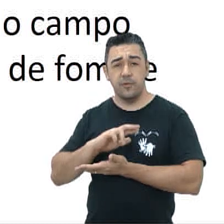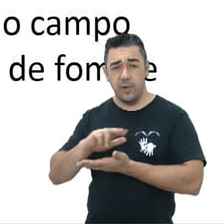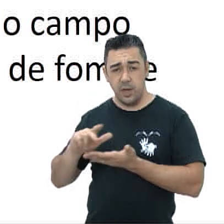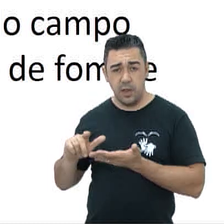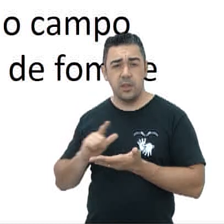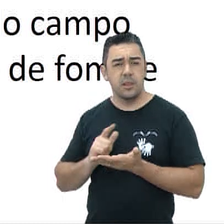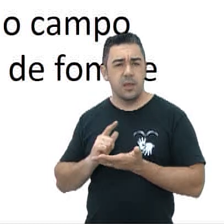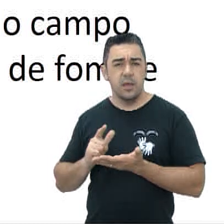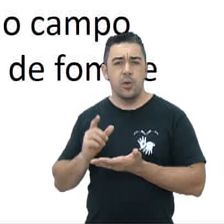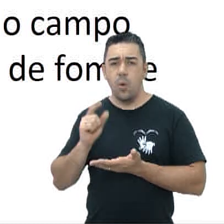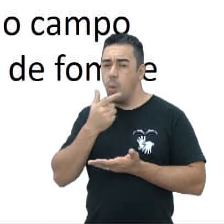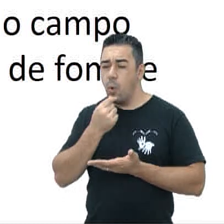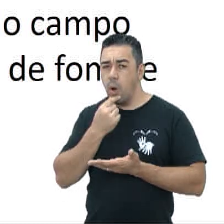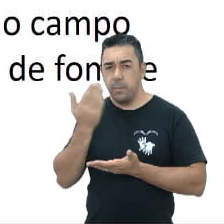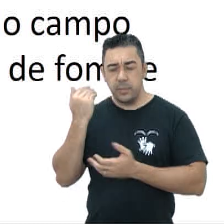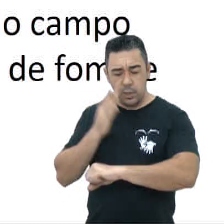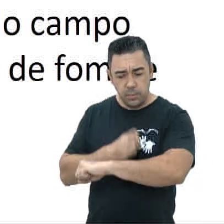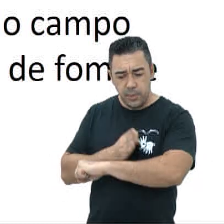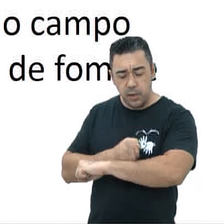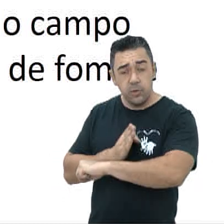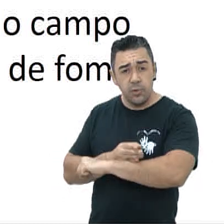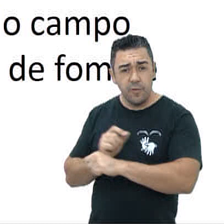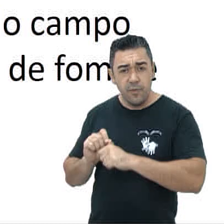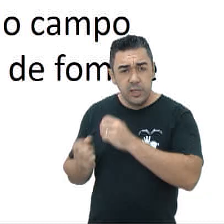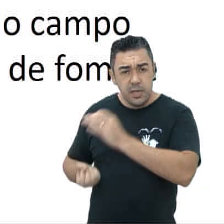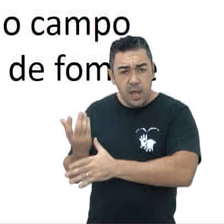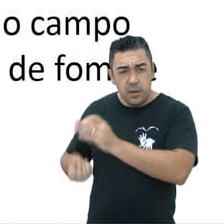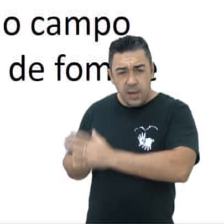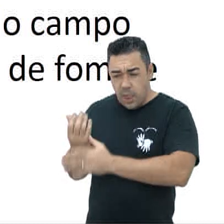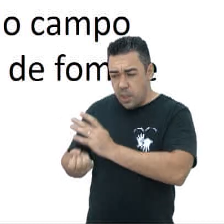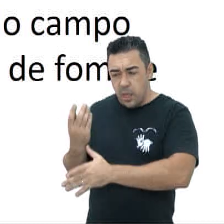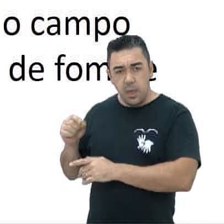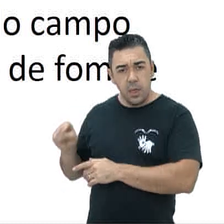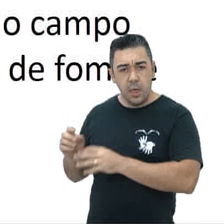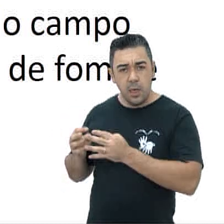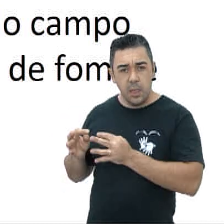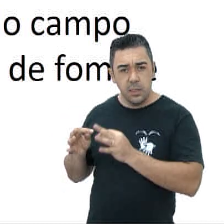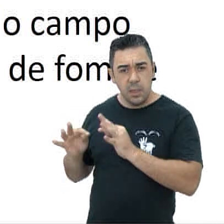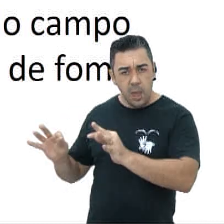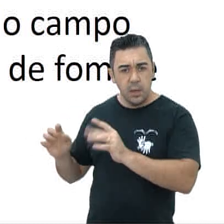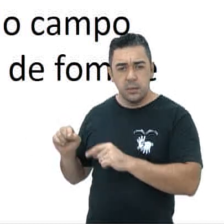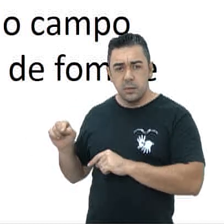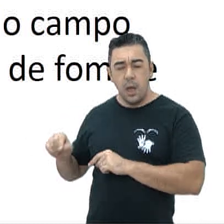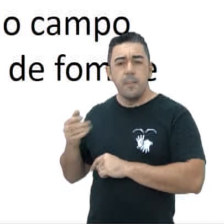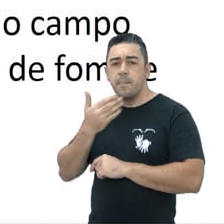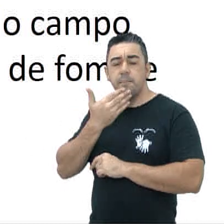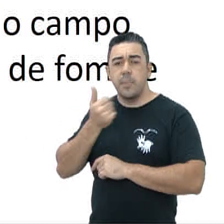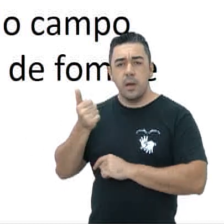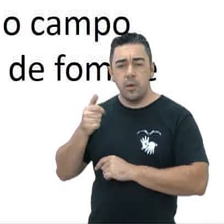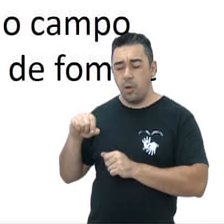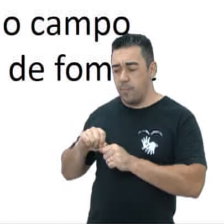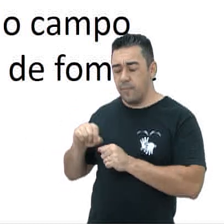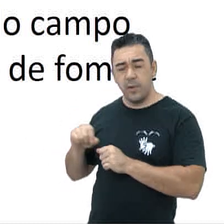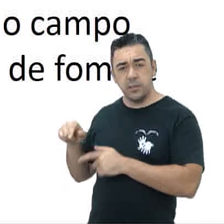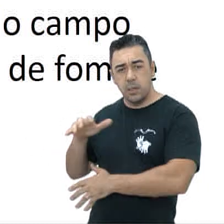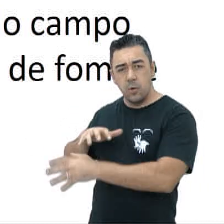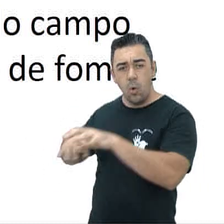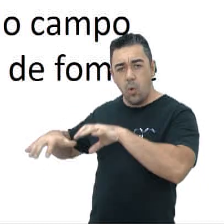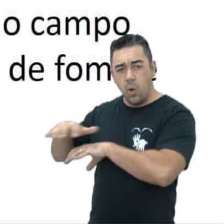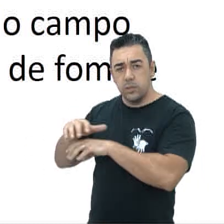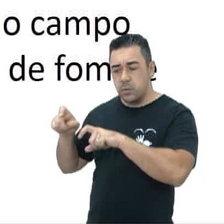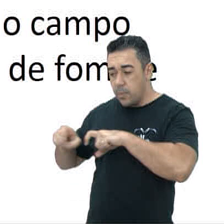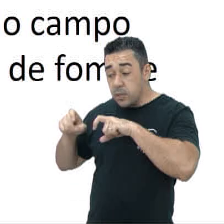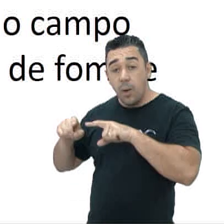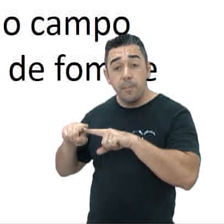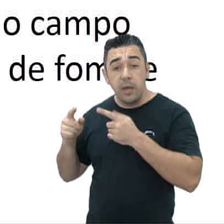e tudo mais que o homem medieval vai criar de inovações técnicas, a rotação dos campos de plantio, a produção não era suficiente